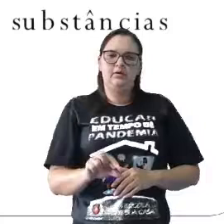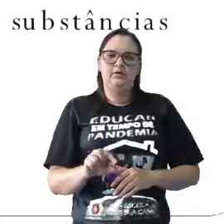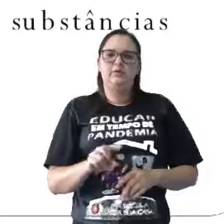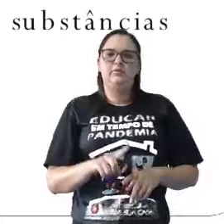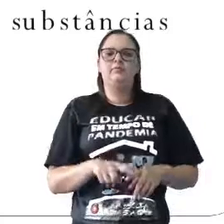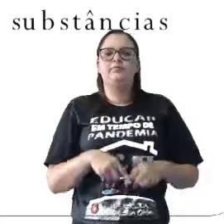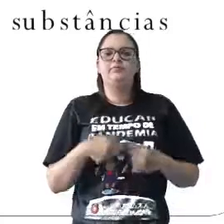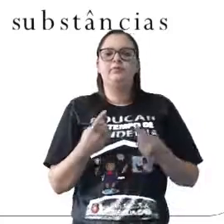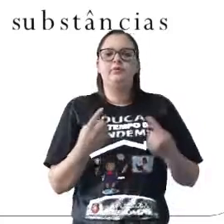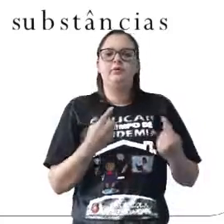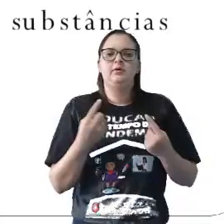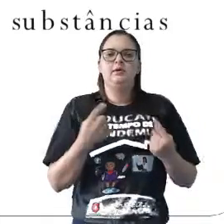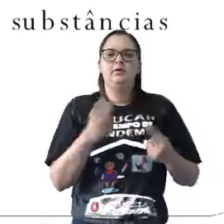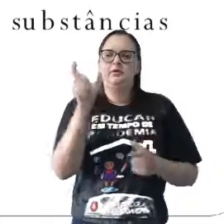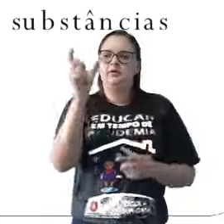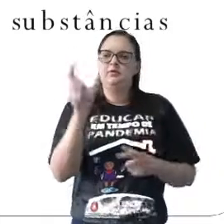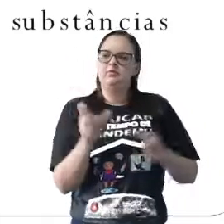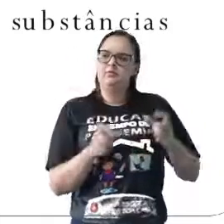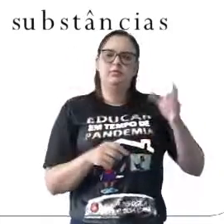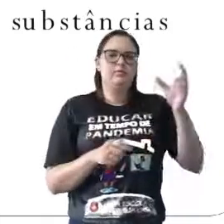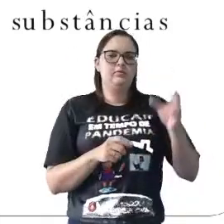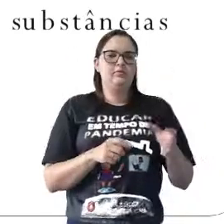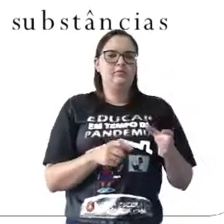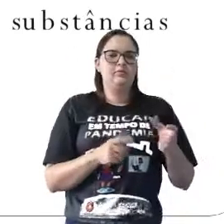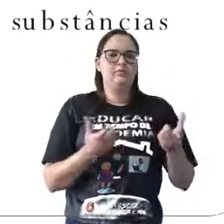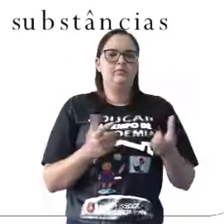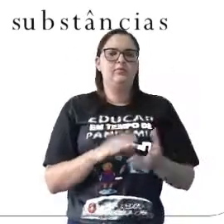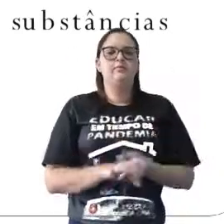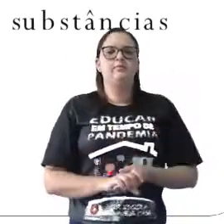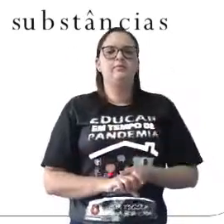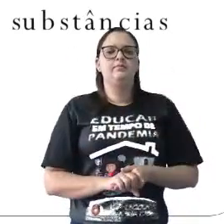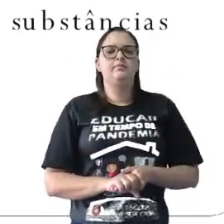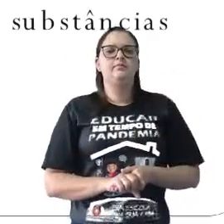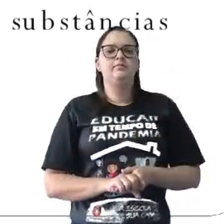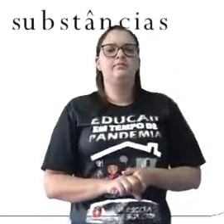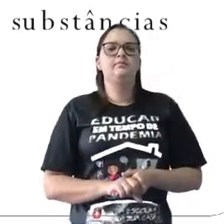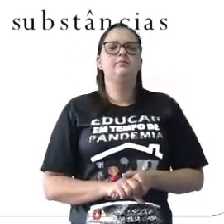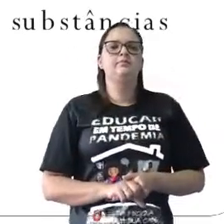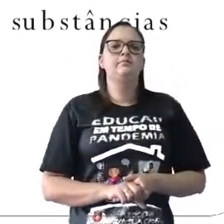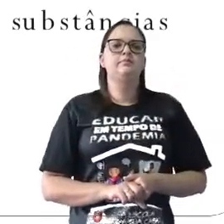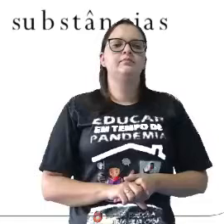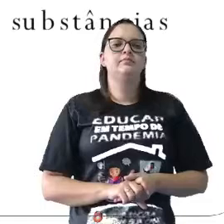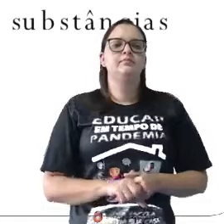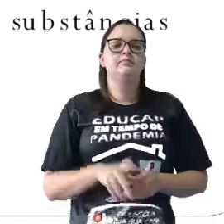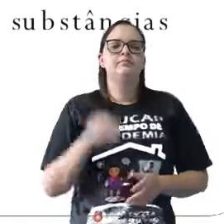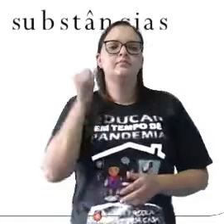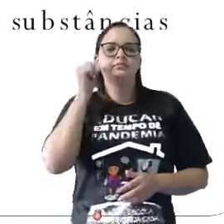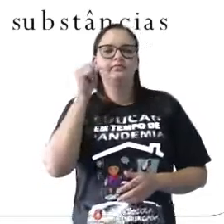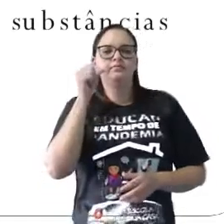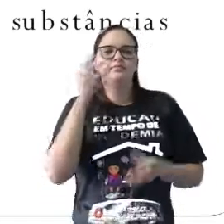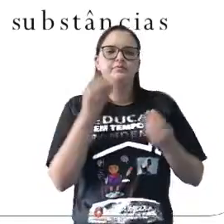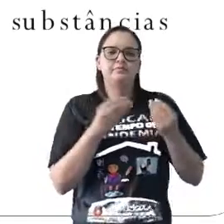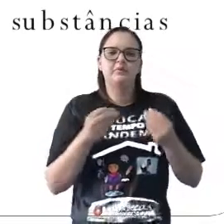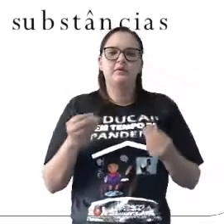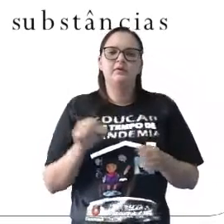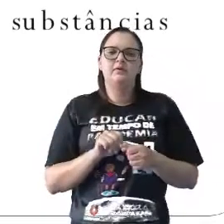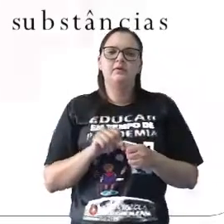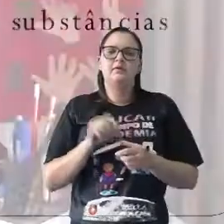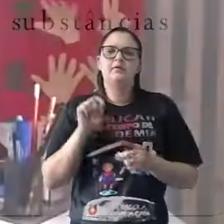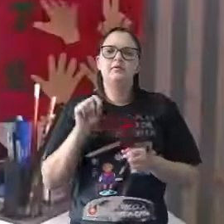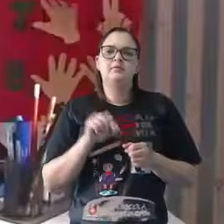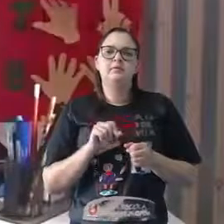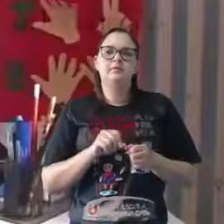desses hormônios que vão gerar esse excesso de oleosidade. Para as meninas, muitas vezes, elas fazem o